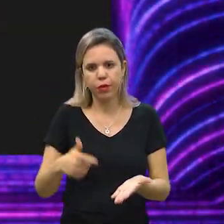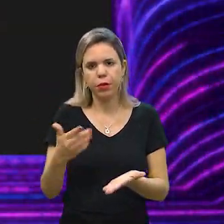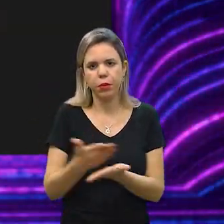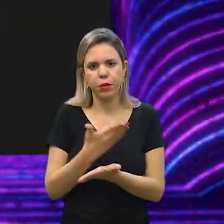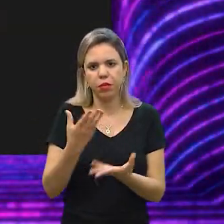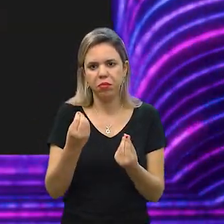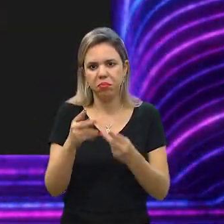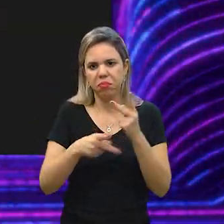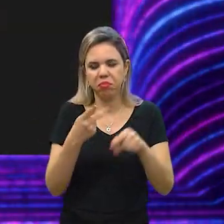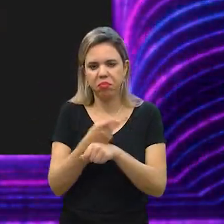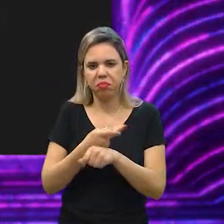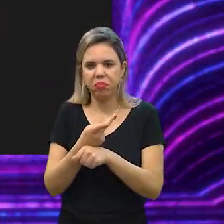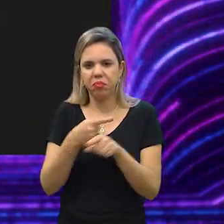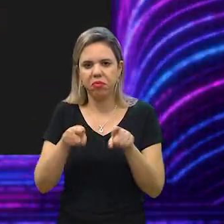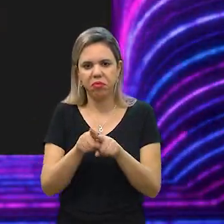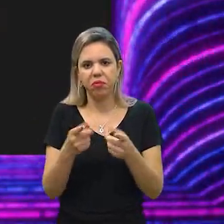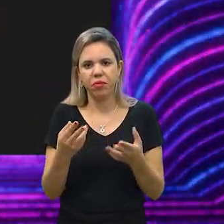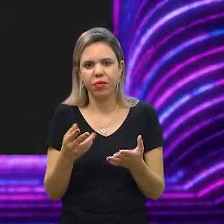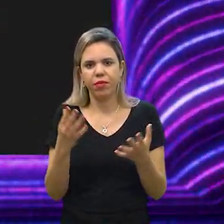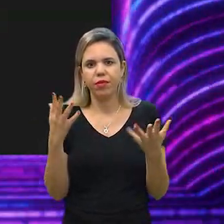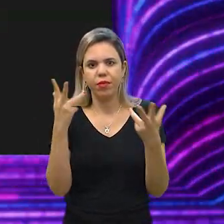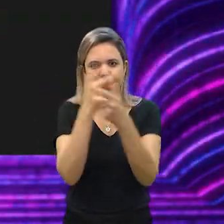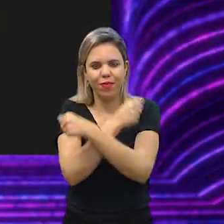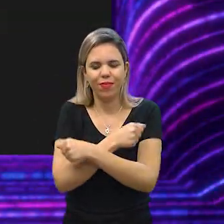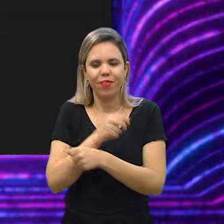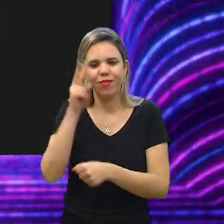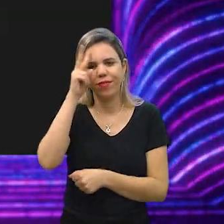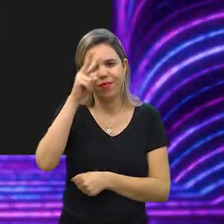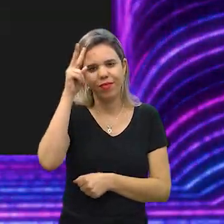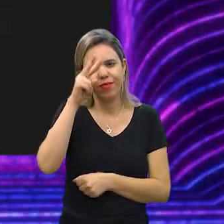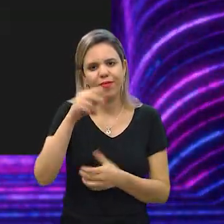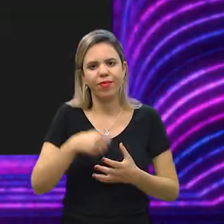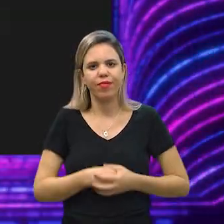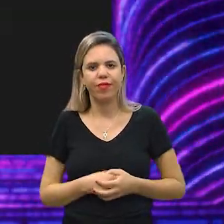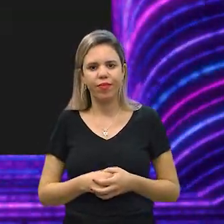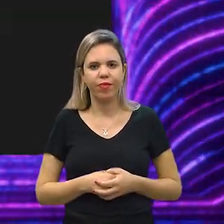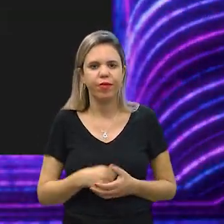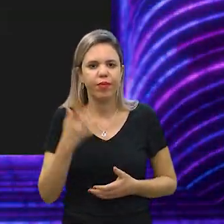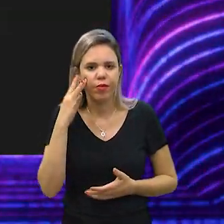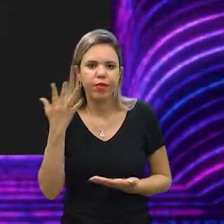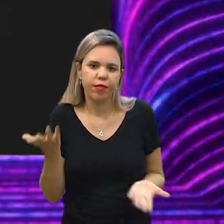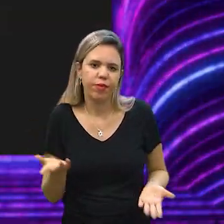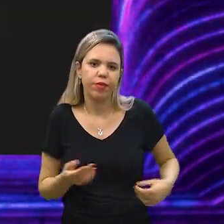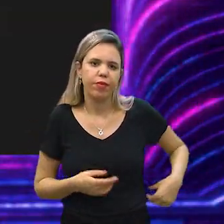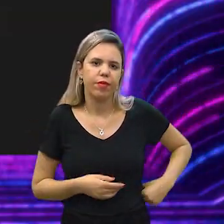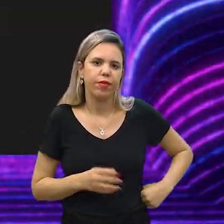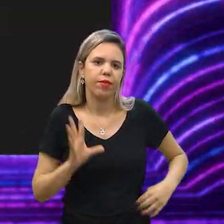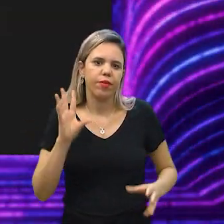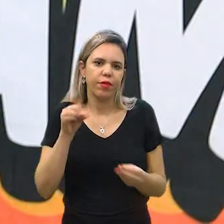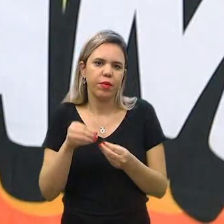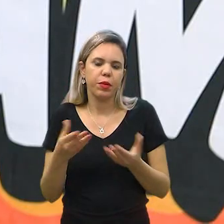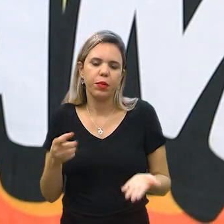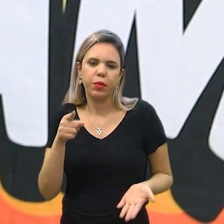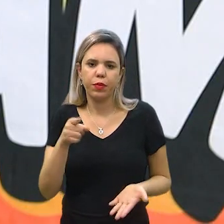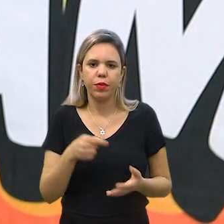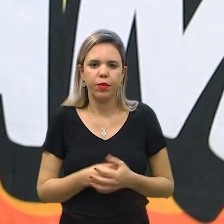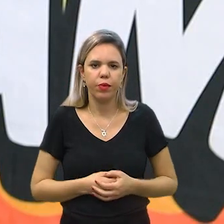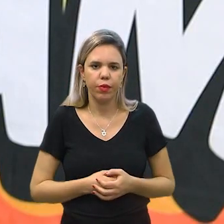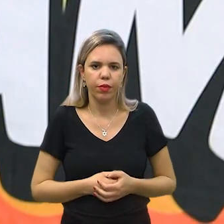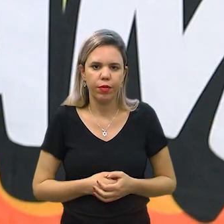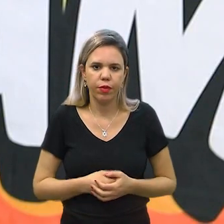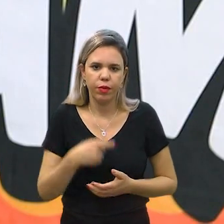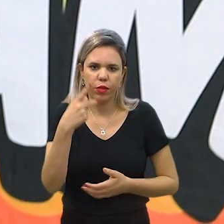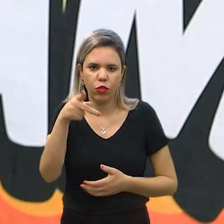edição e teve bastante gente procurando também, porque ficou linda. Então, acho que foi isso. E